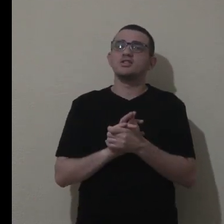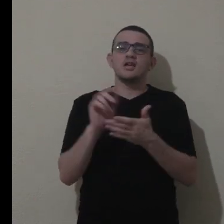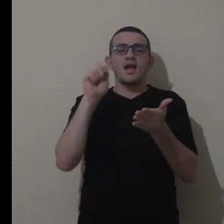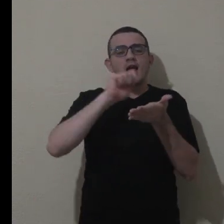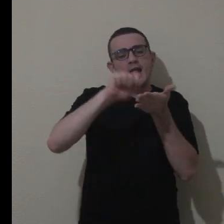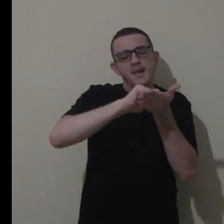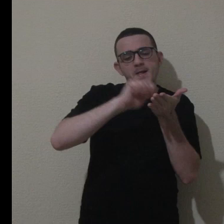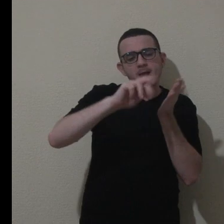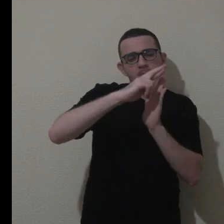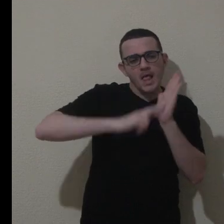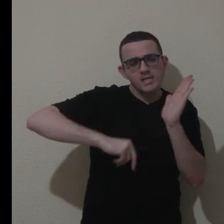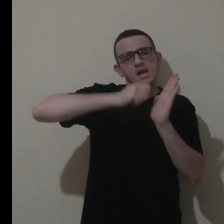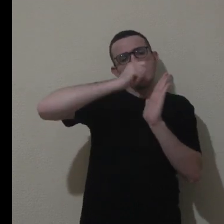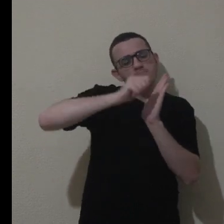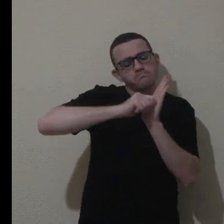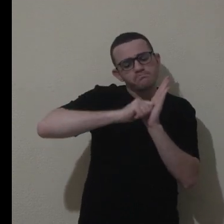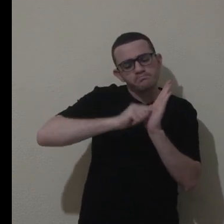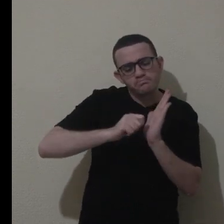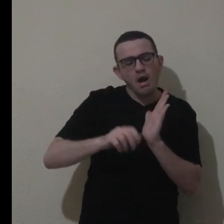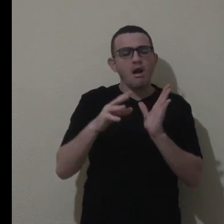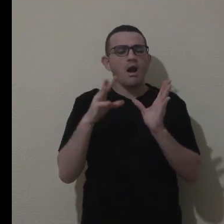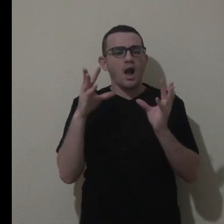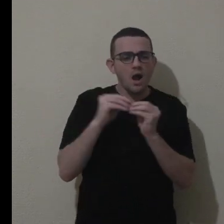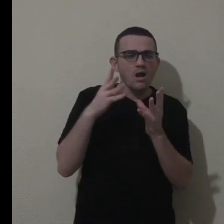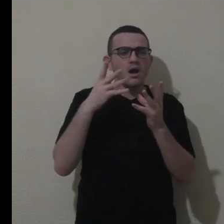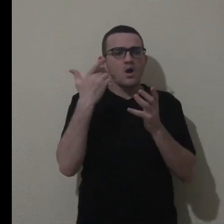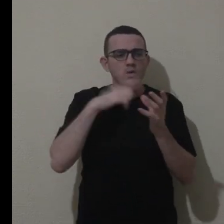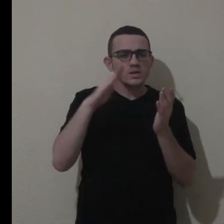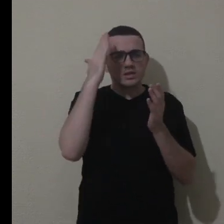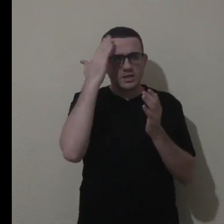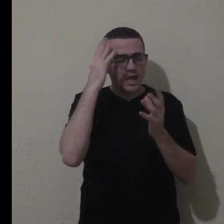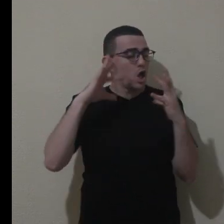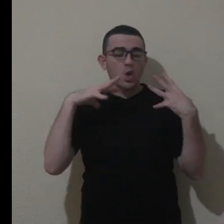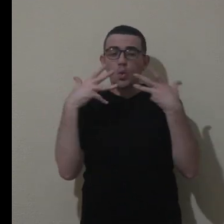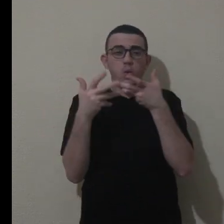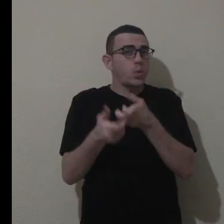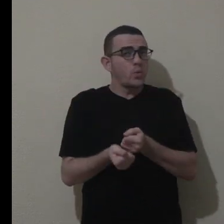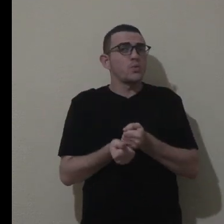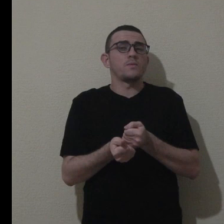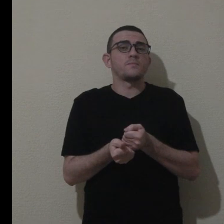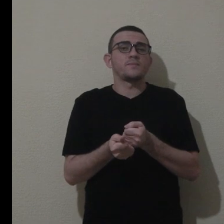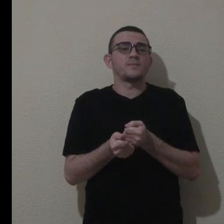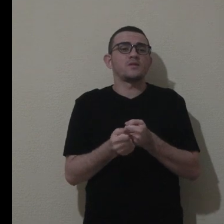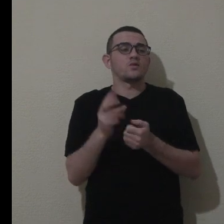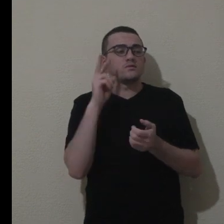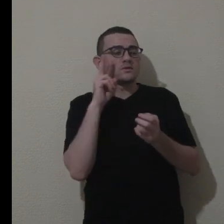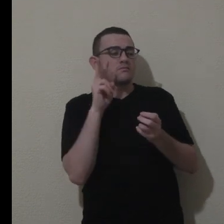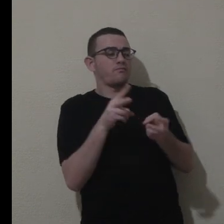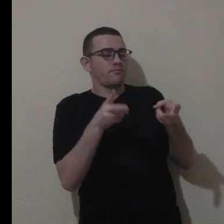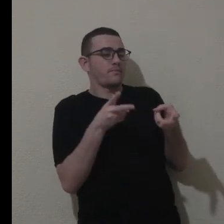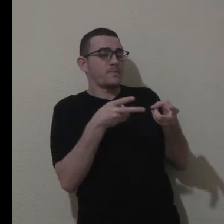a redação que vocês tiveram que escrever, expressão, né, compreensão, mas tudo isso, se vocês